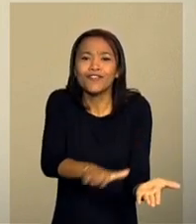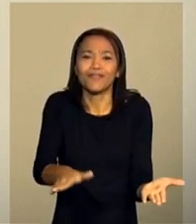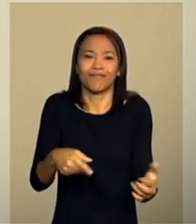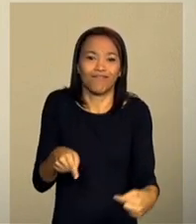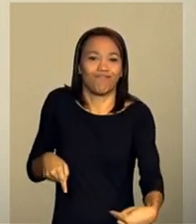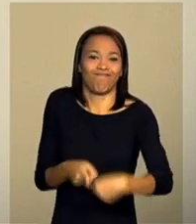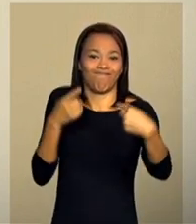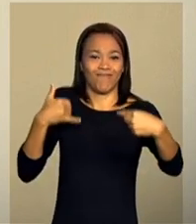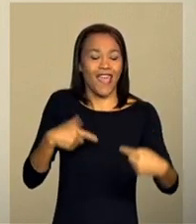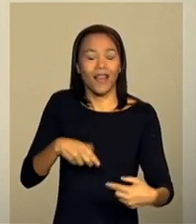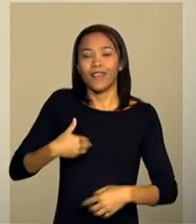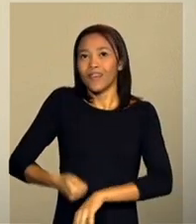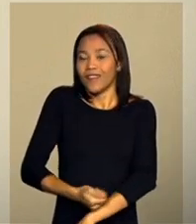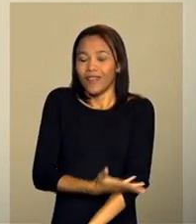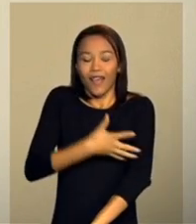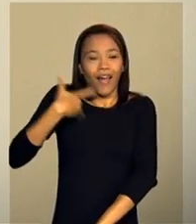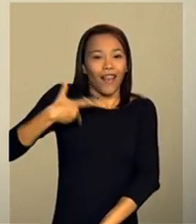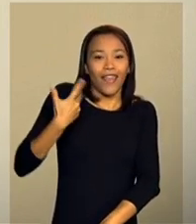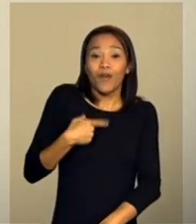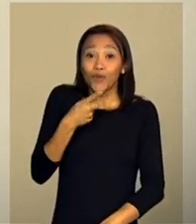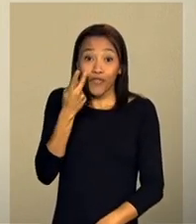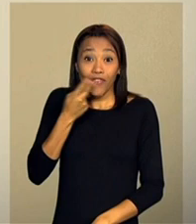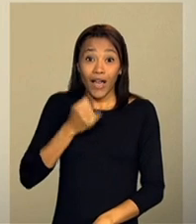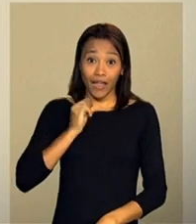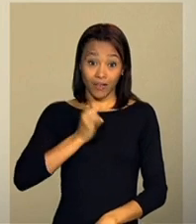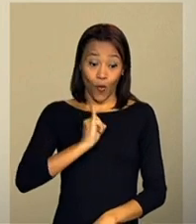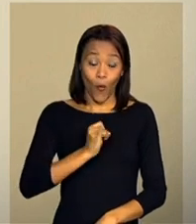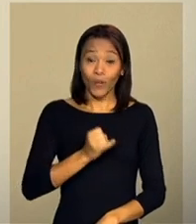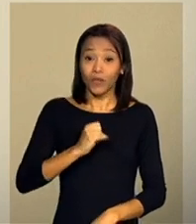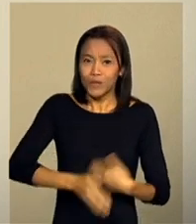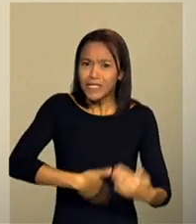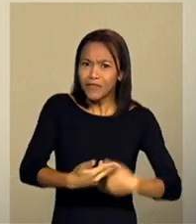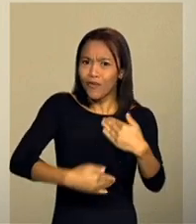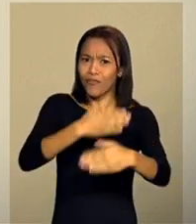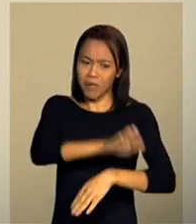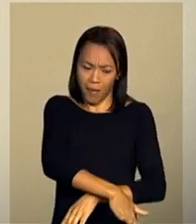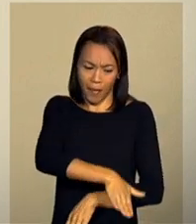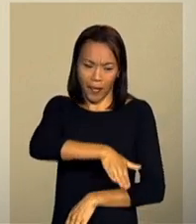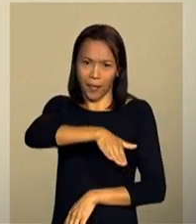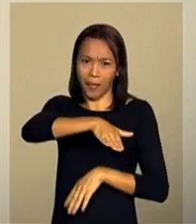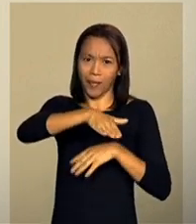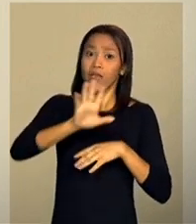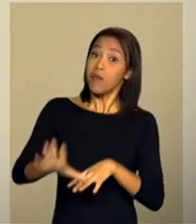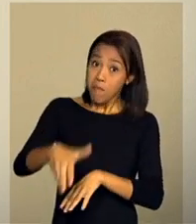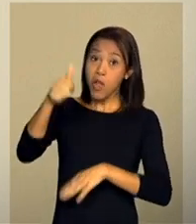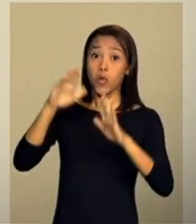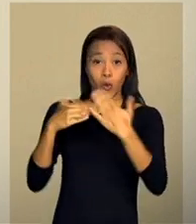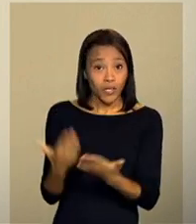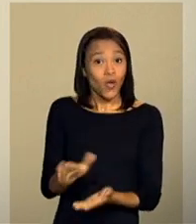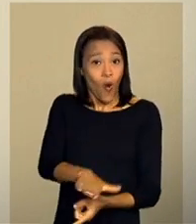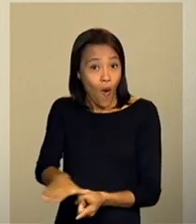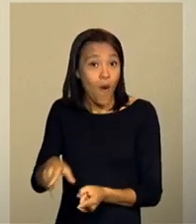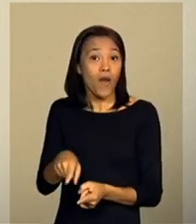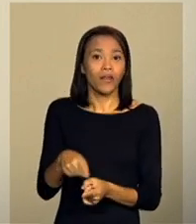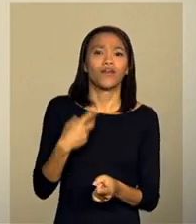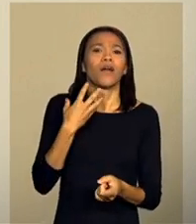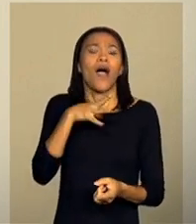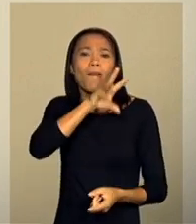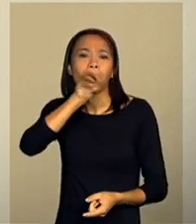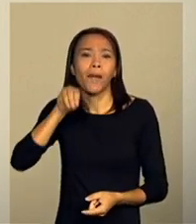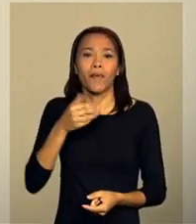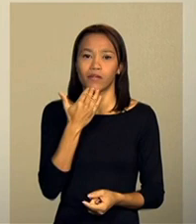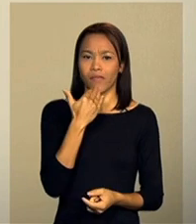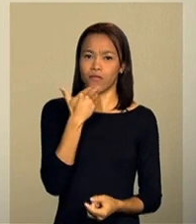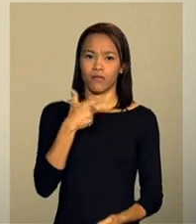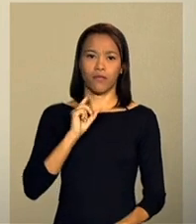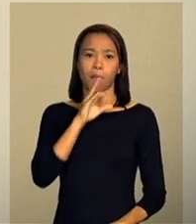Divina é só emoção quando fala do desenvolvimento do Neto e de como a creche melhorou por exemplo Melhorou a fala do menino